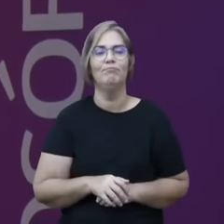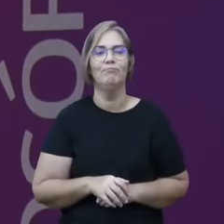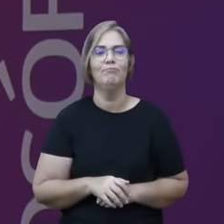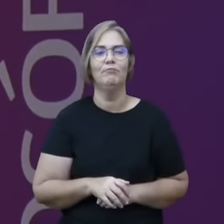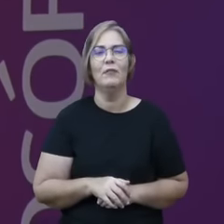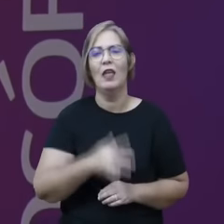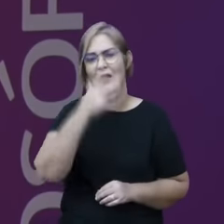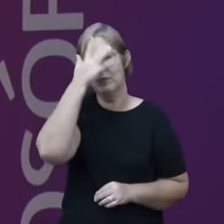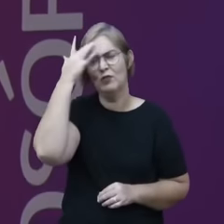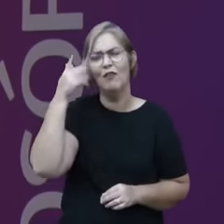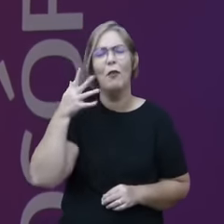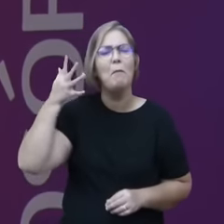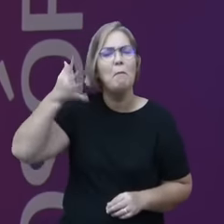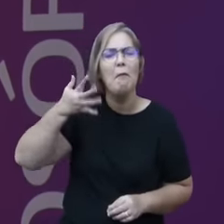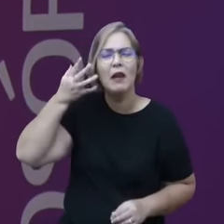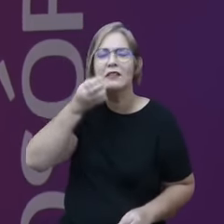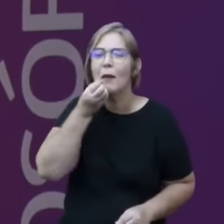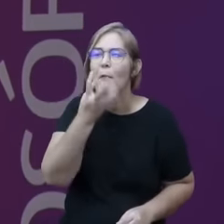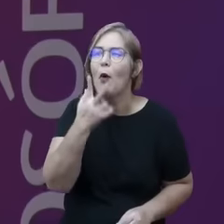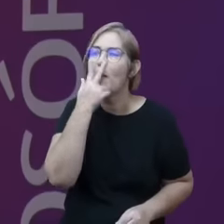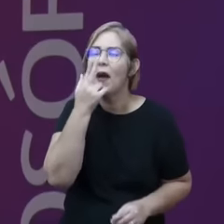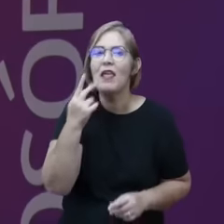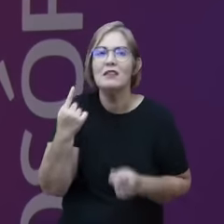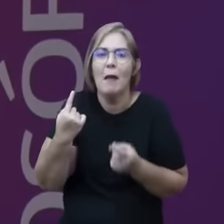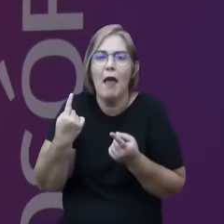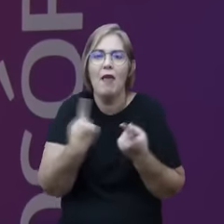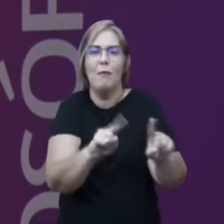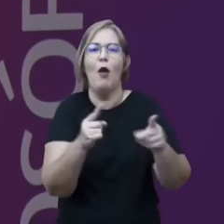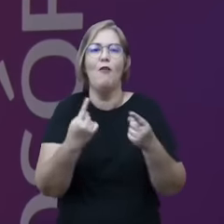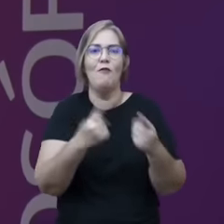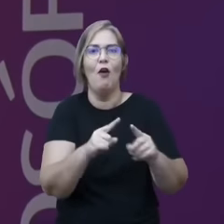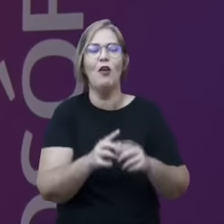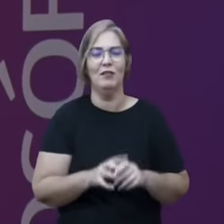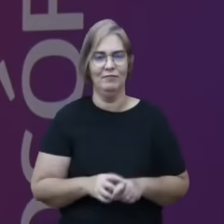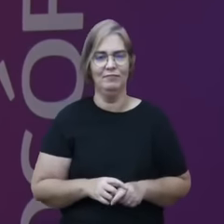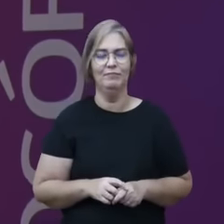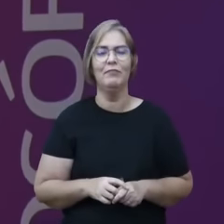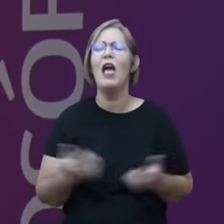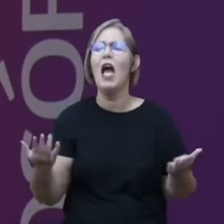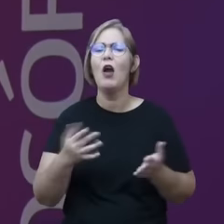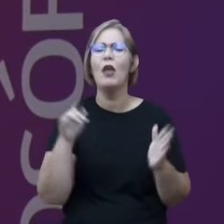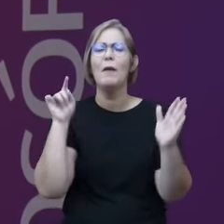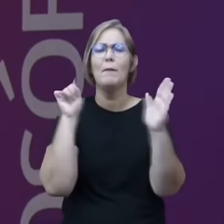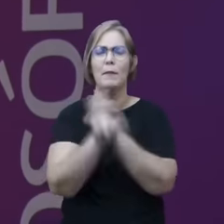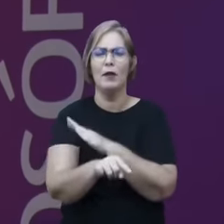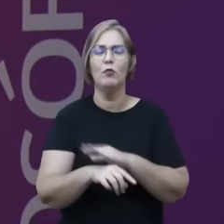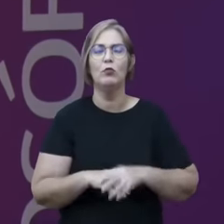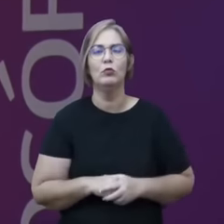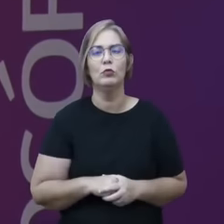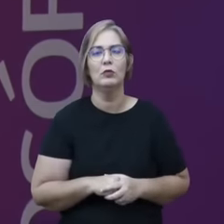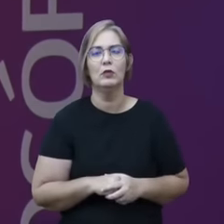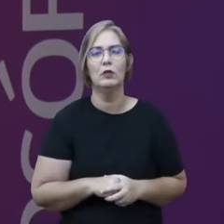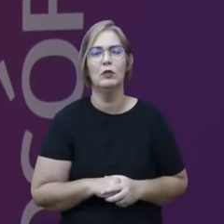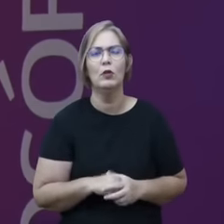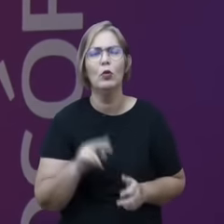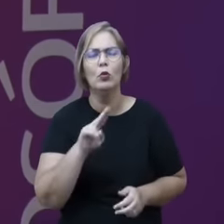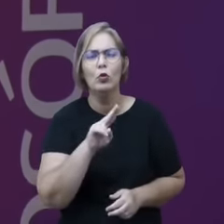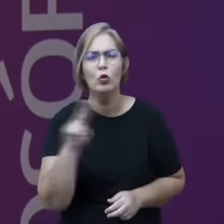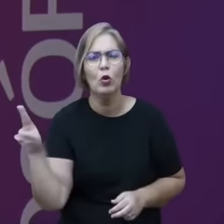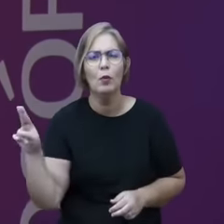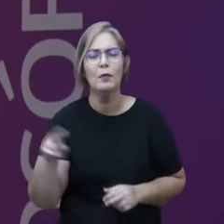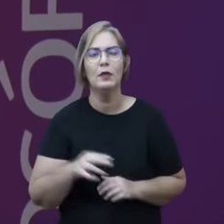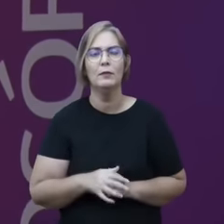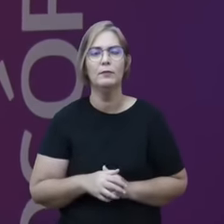quantas provocações para a reflexão? A gente vai à pergunta agora, a pergunta de um usuário, de um eh, desculpa, de um